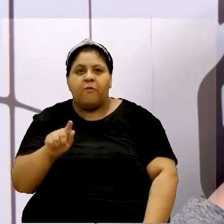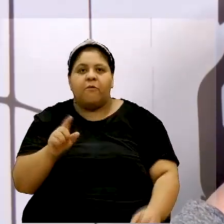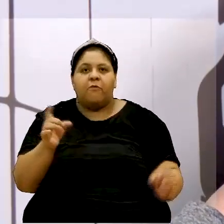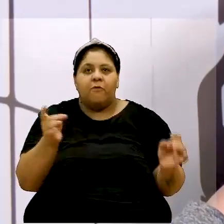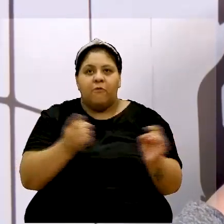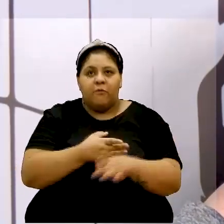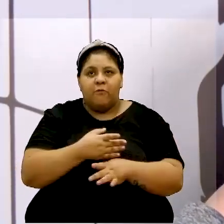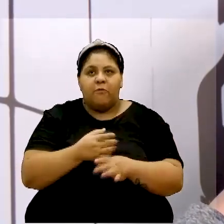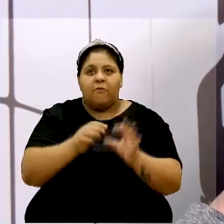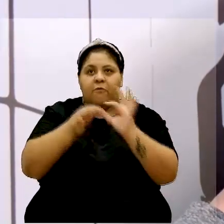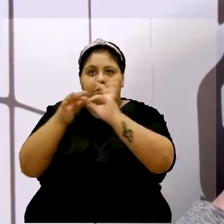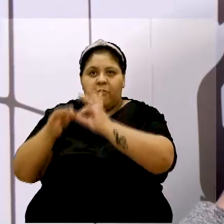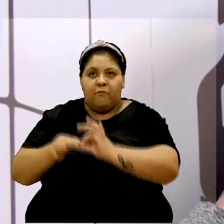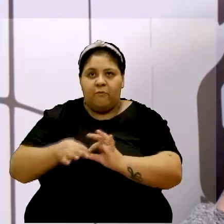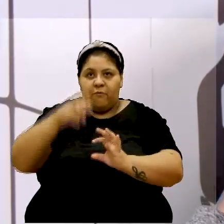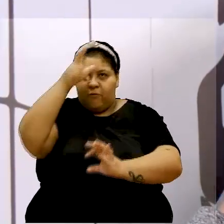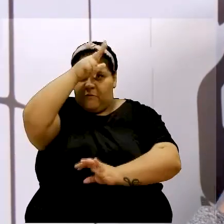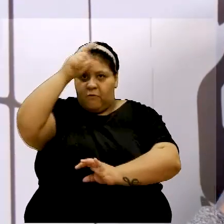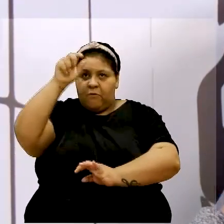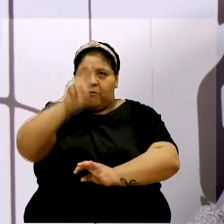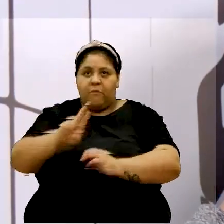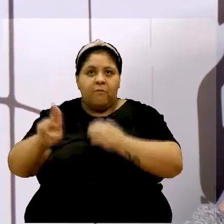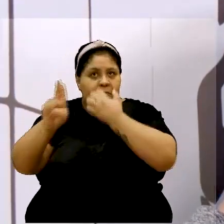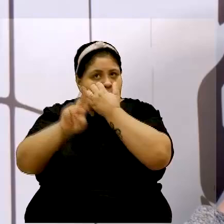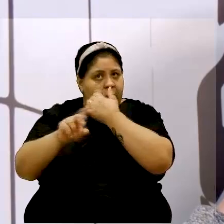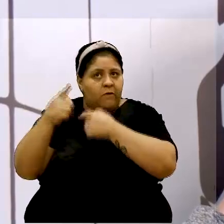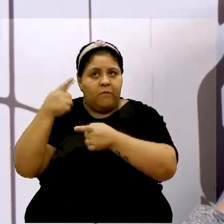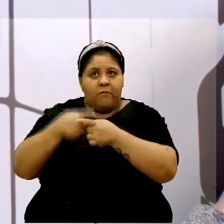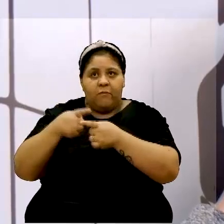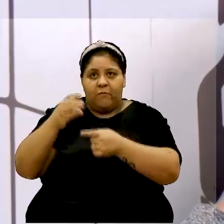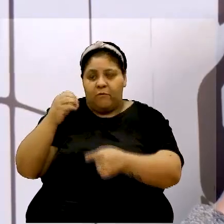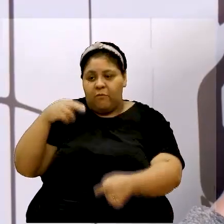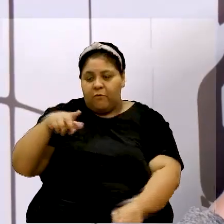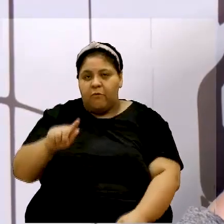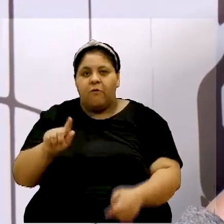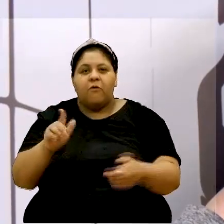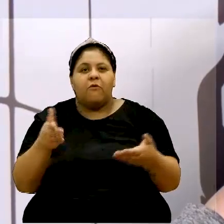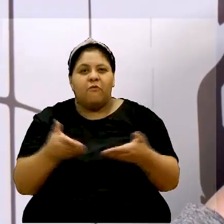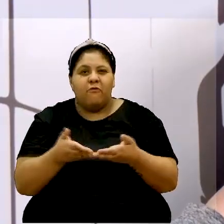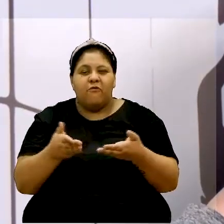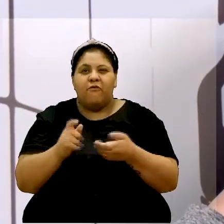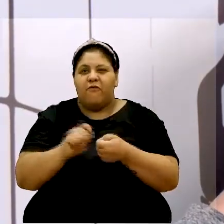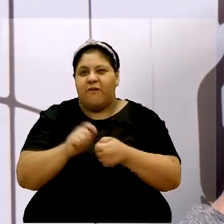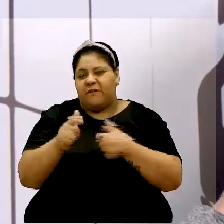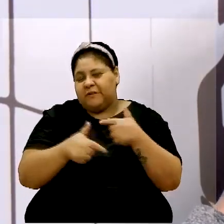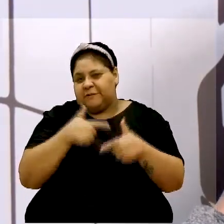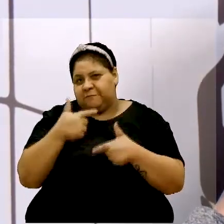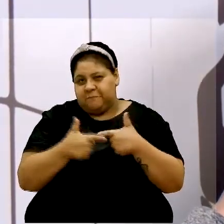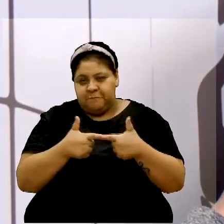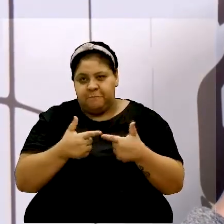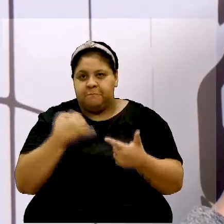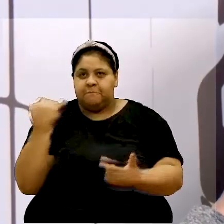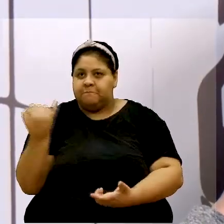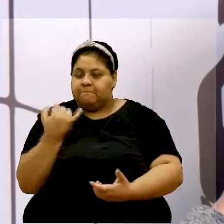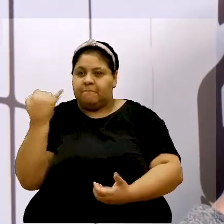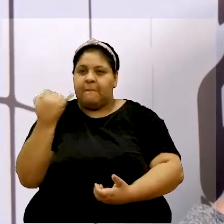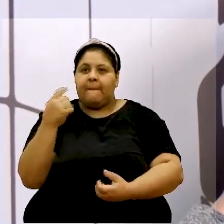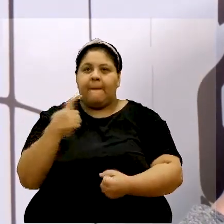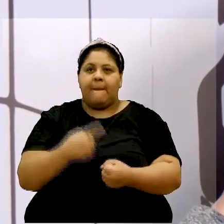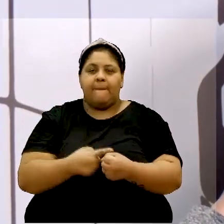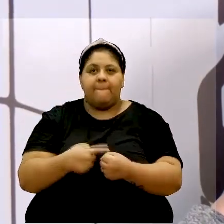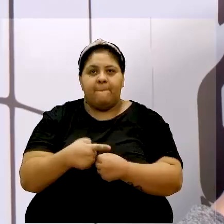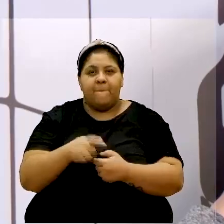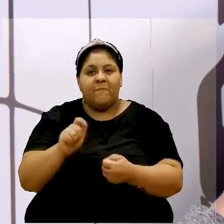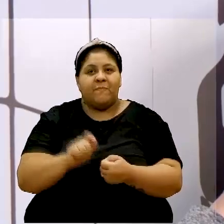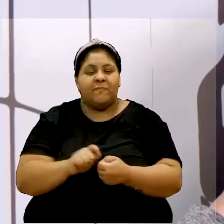fazer convênios com a Prefeitura para a utilização. Porque a ONG hoje faz um trabalho muito importante na nossa cidade e